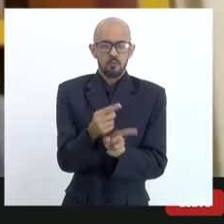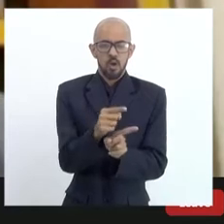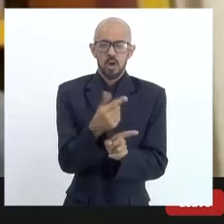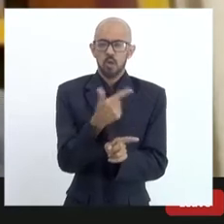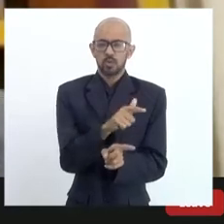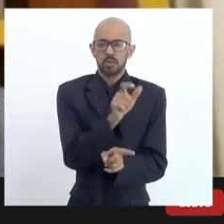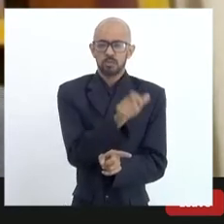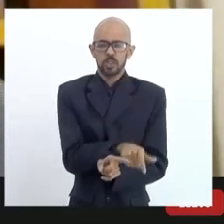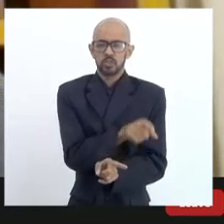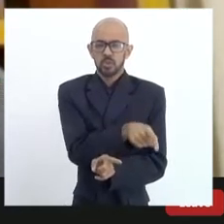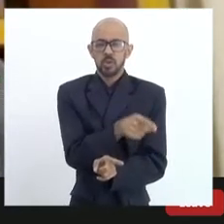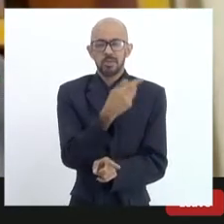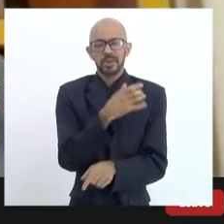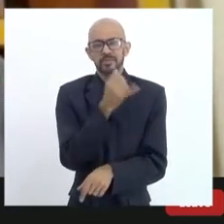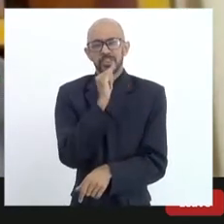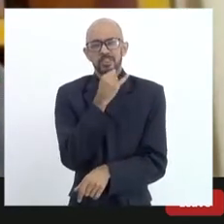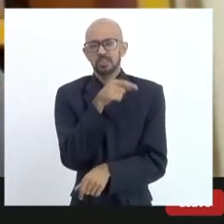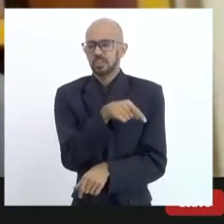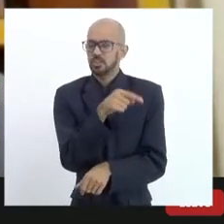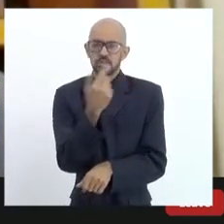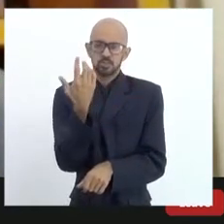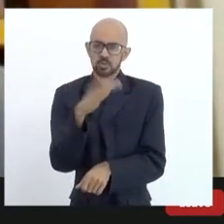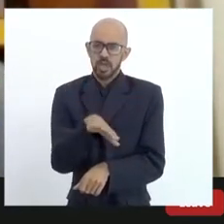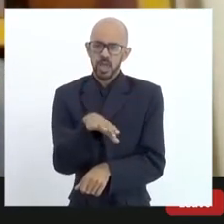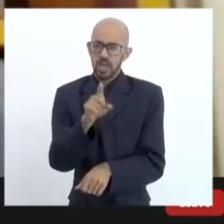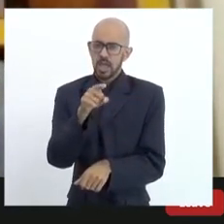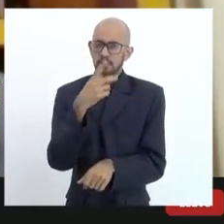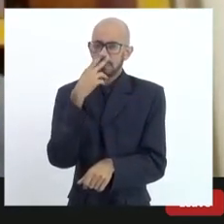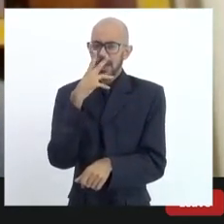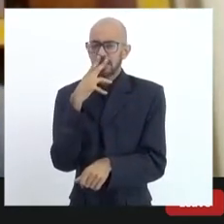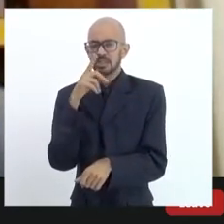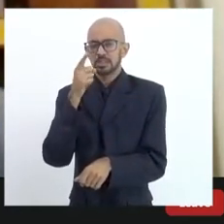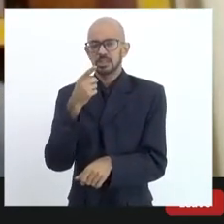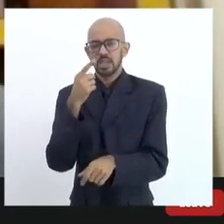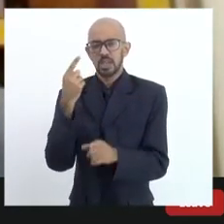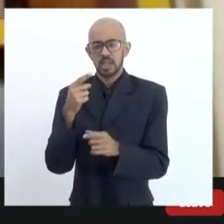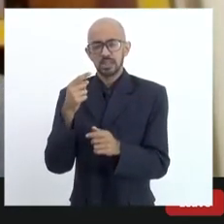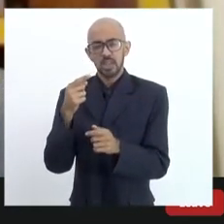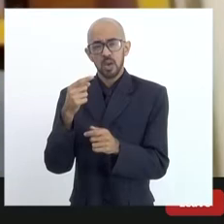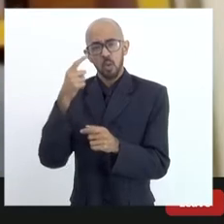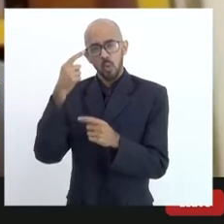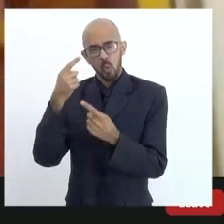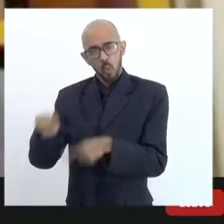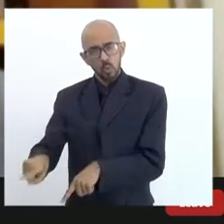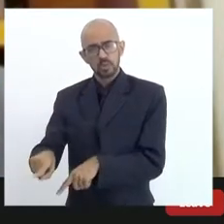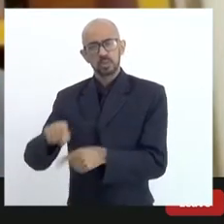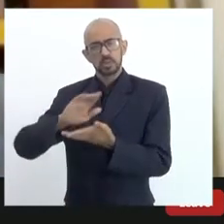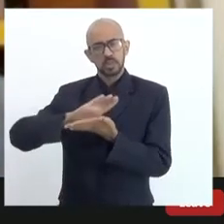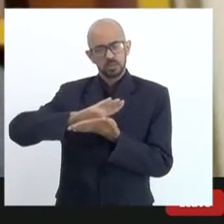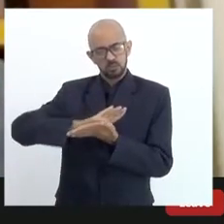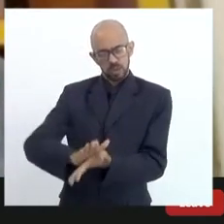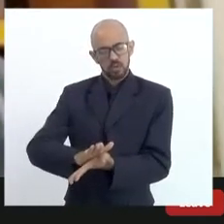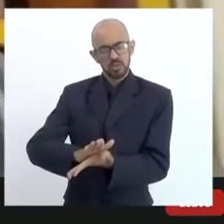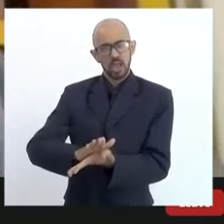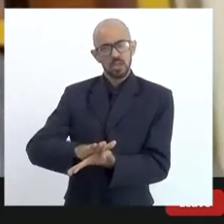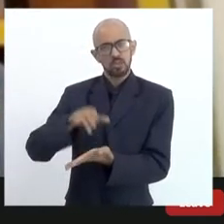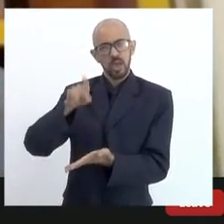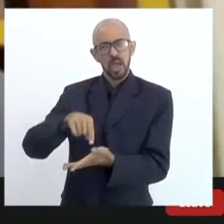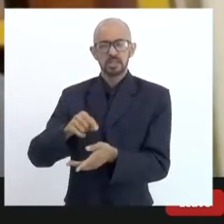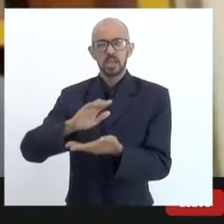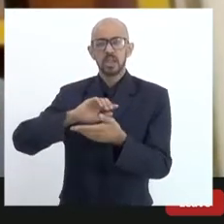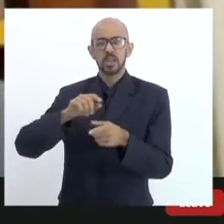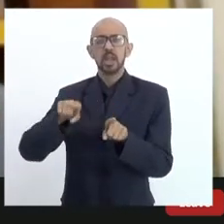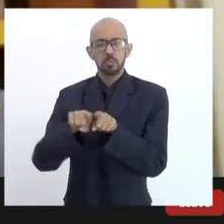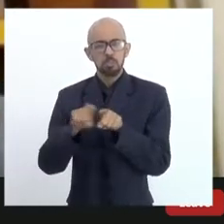Né? Como se você combater a intolerância é ser contra evangélico. Não é verdade, isso não é verdade. Intolerância é intolerância. Que viesse do nosso lado.